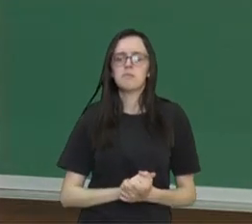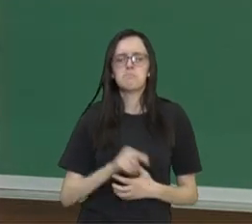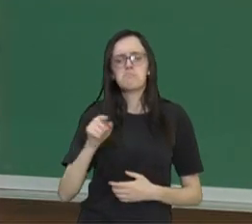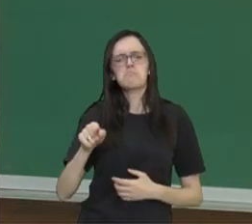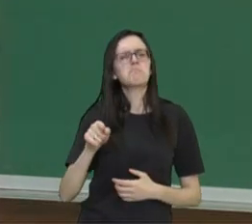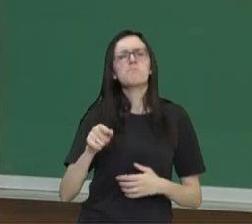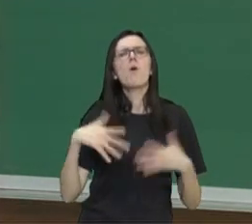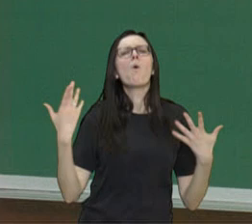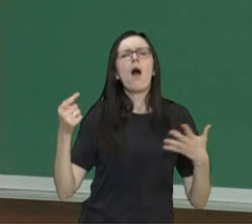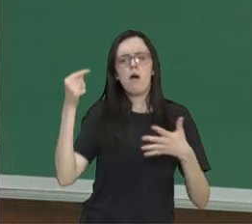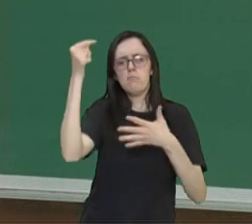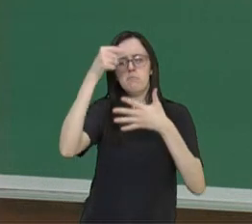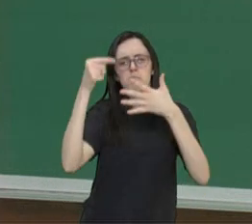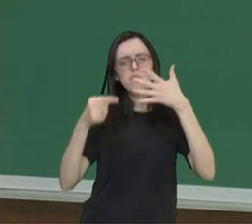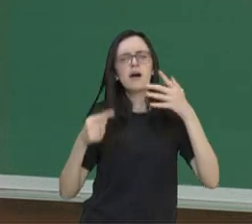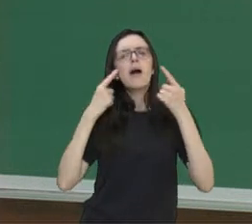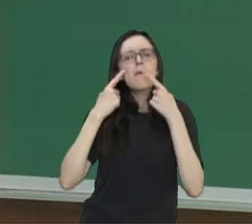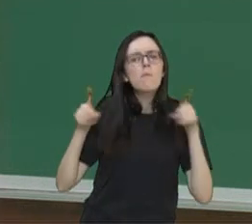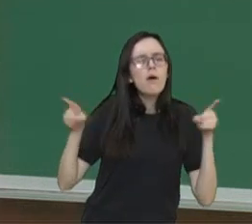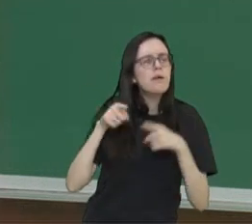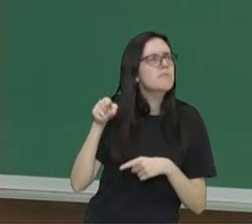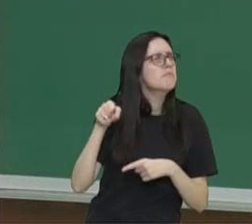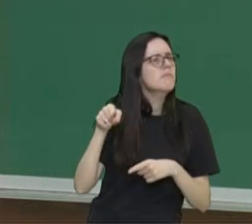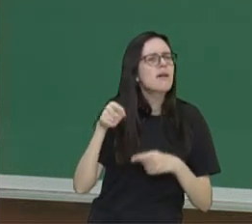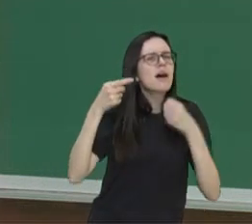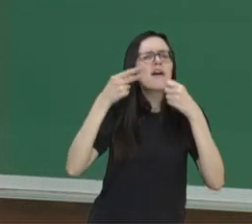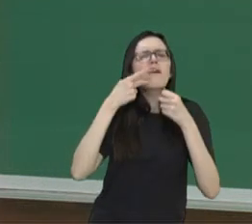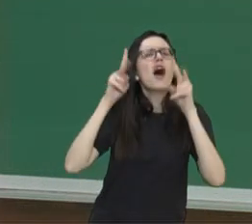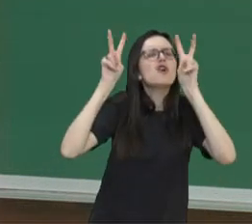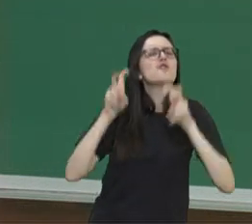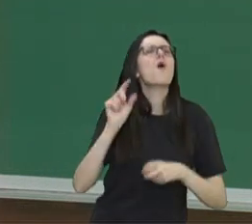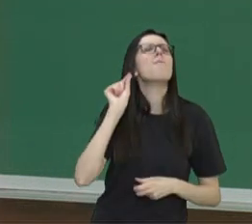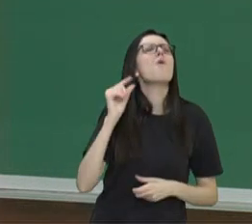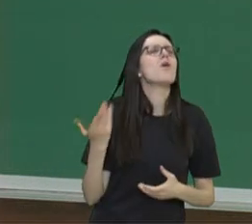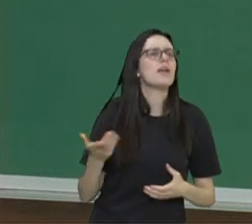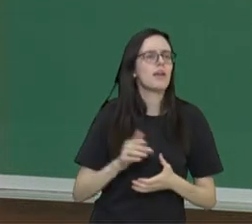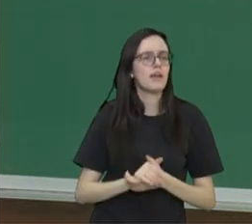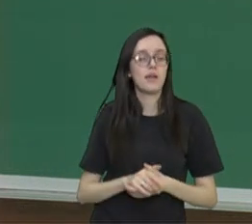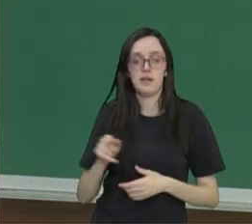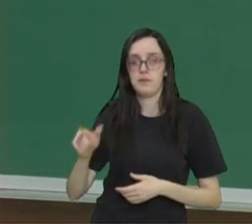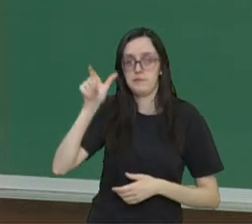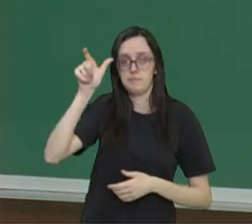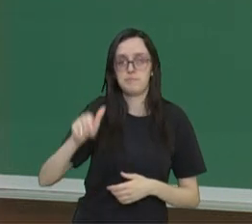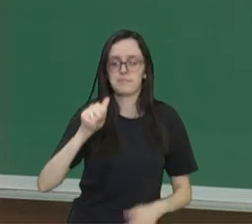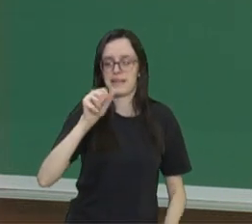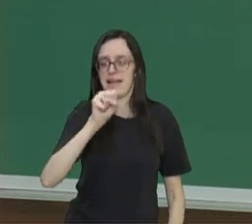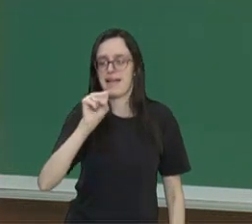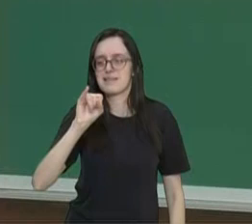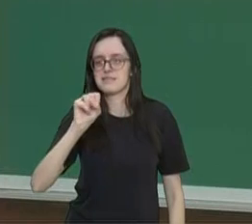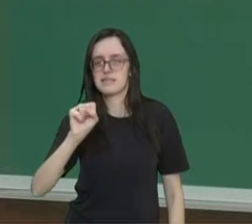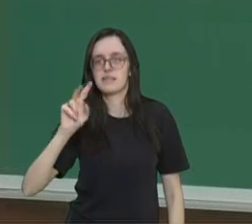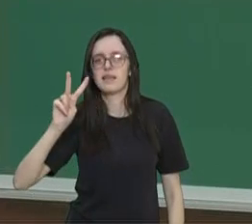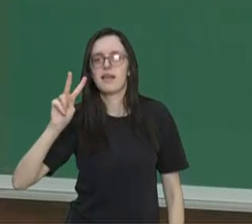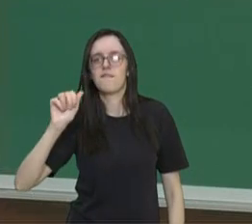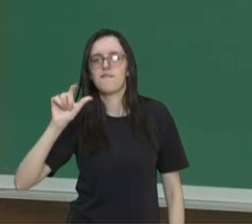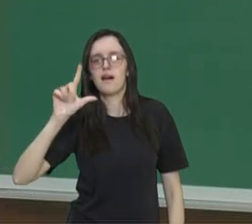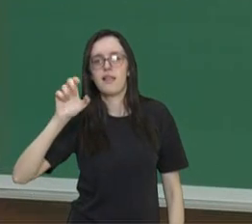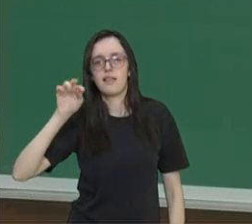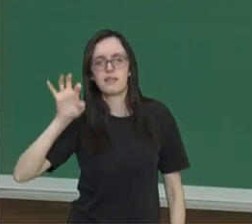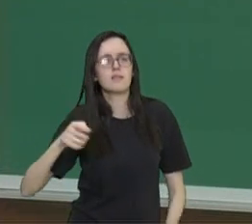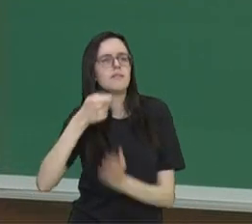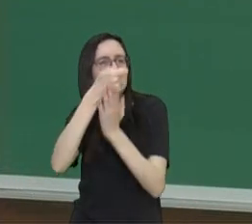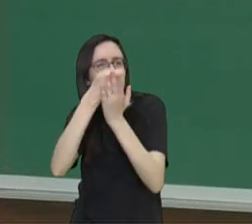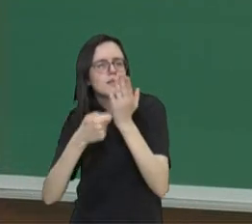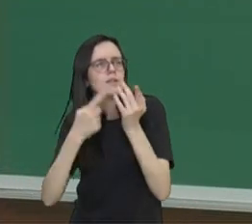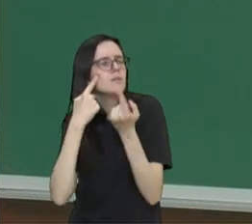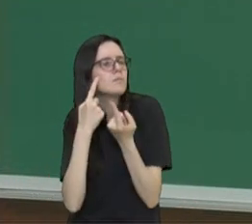que elementos a letra da música faz referência? O Assis Valente, quando escreveu essa música, estava falando sobre o que aqui do